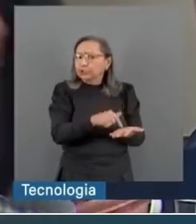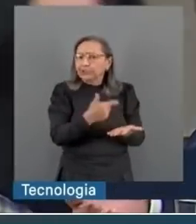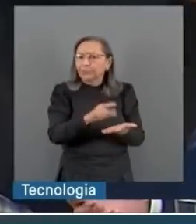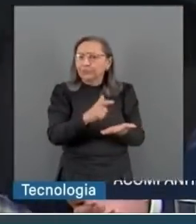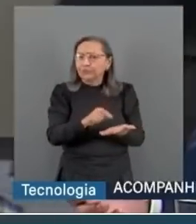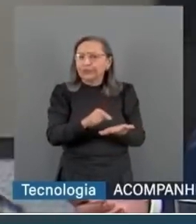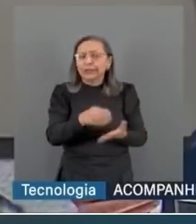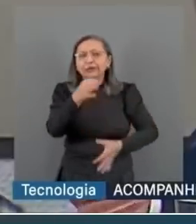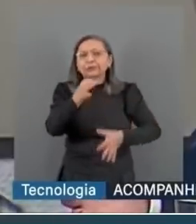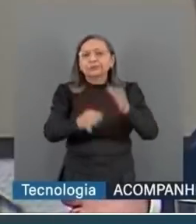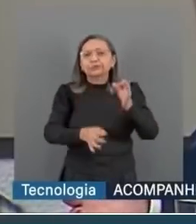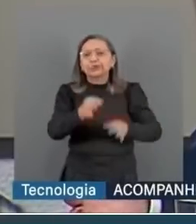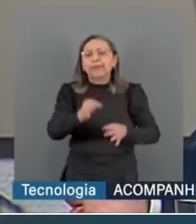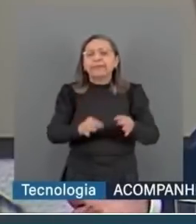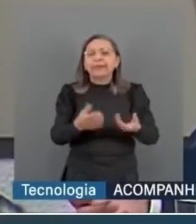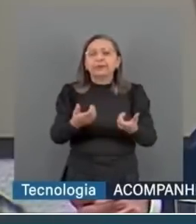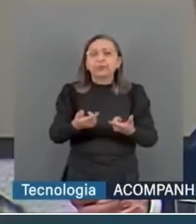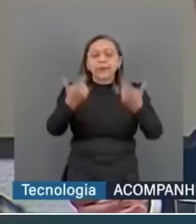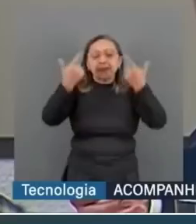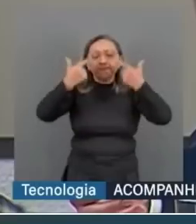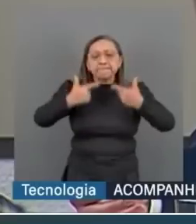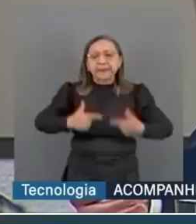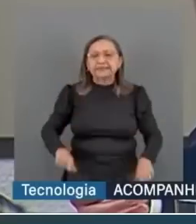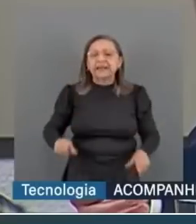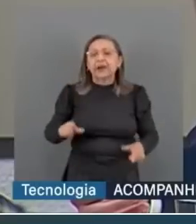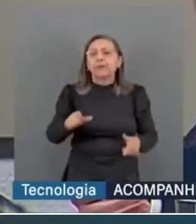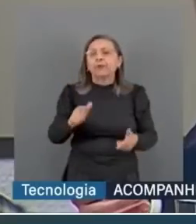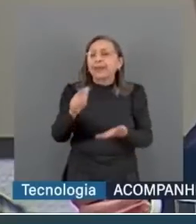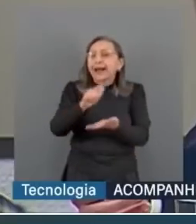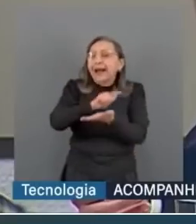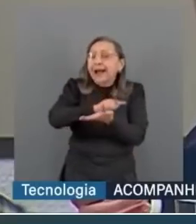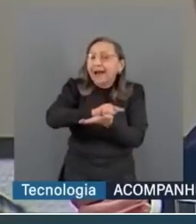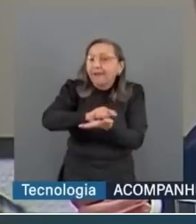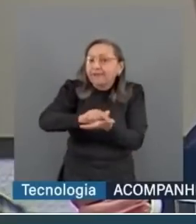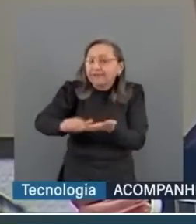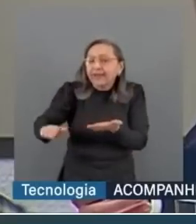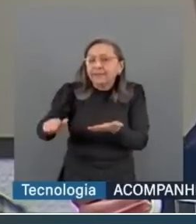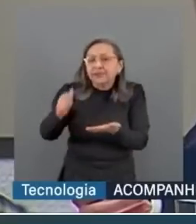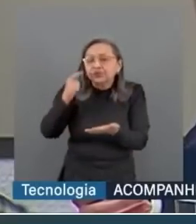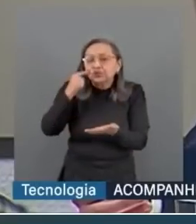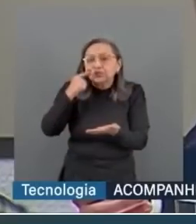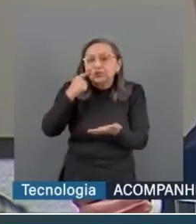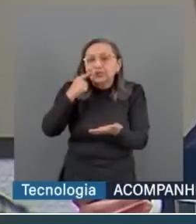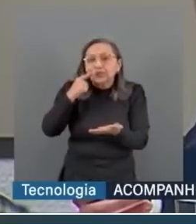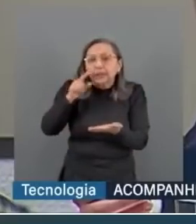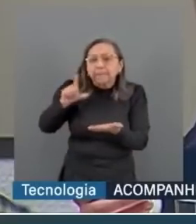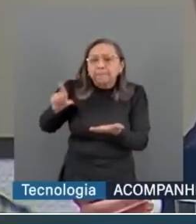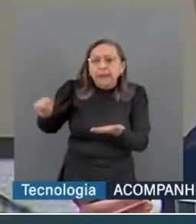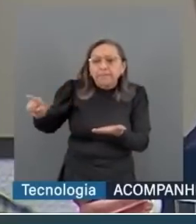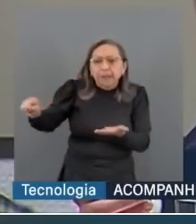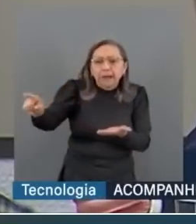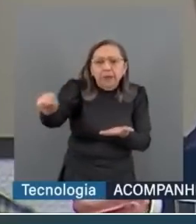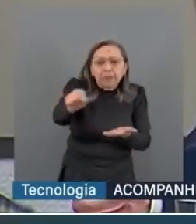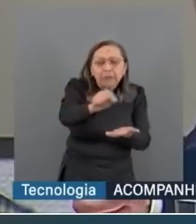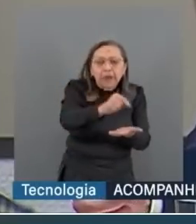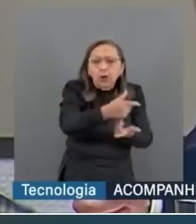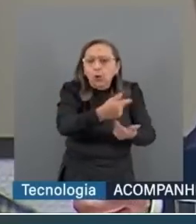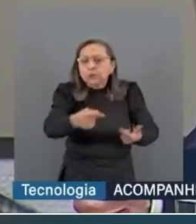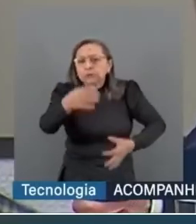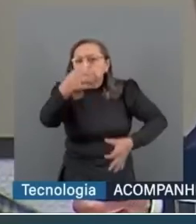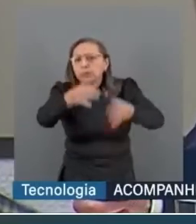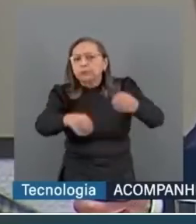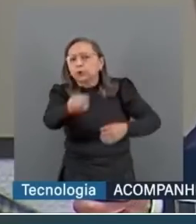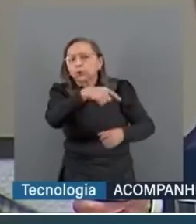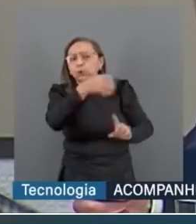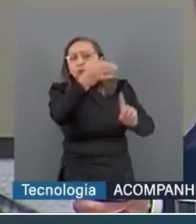STF. Alguém obrigou ele. Ele quis ser ministro. Se não quisesse ser criticado, podia continuar no escritório dele, no anonimato da advocacia, que ninguém ia